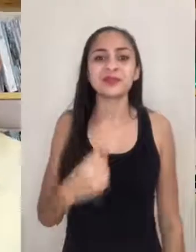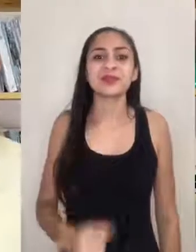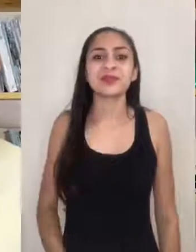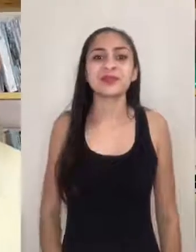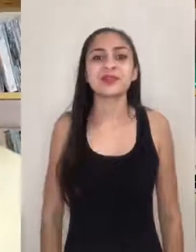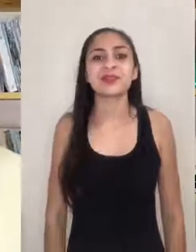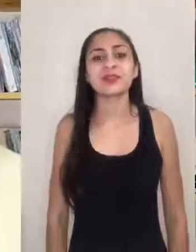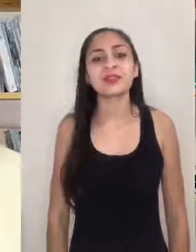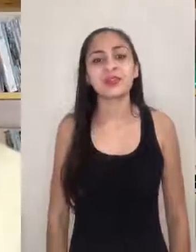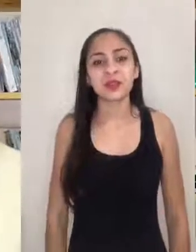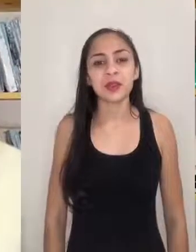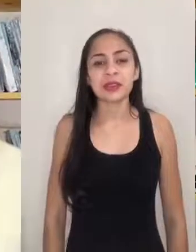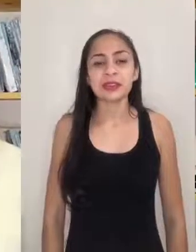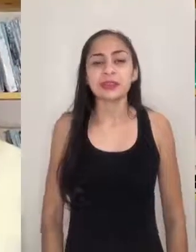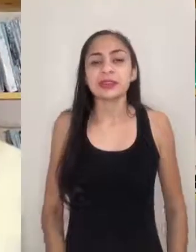E então,